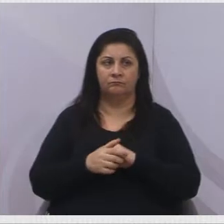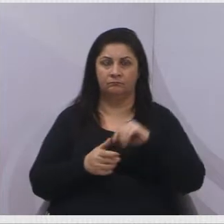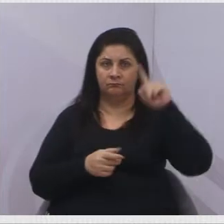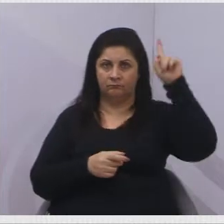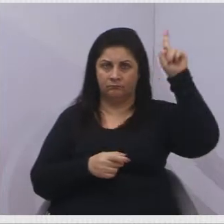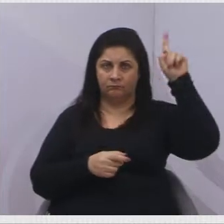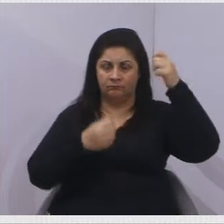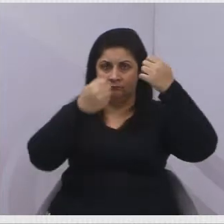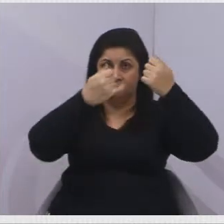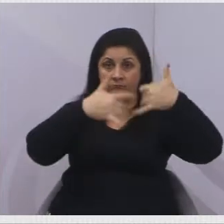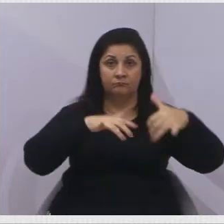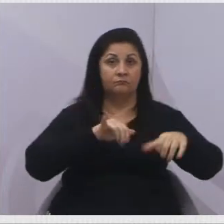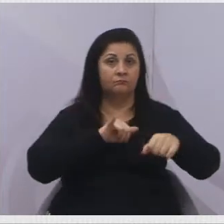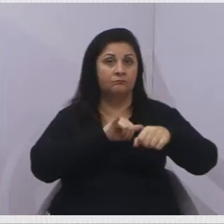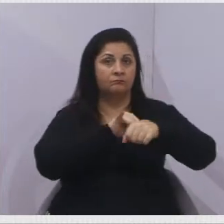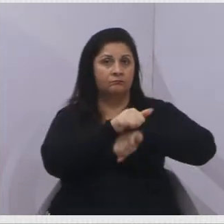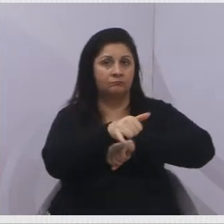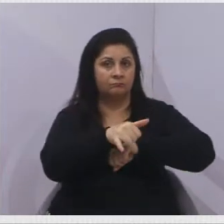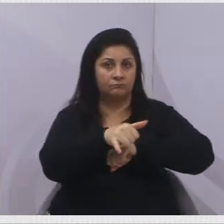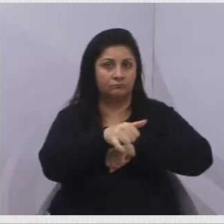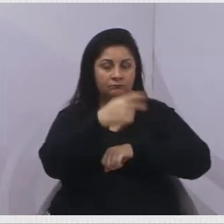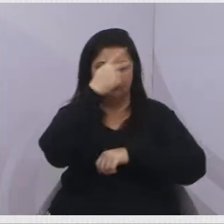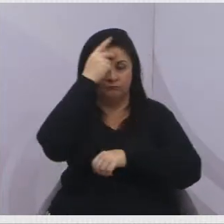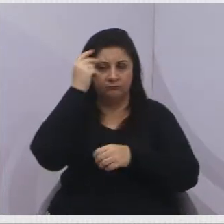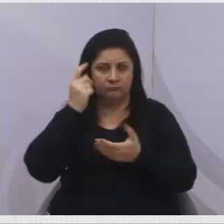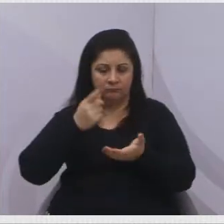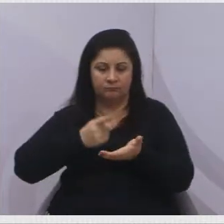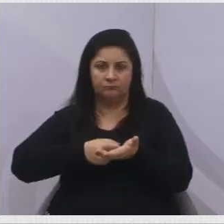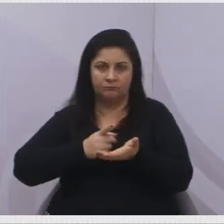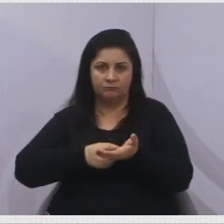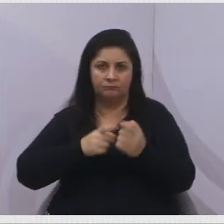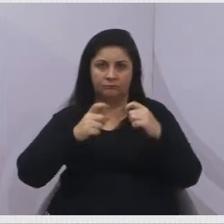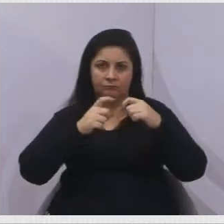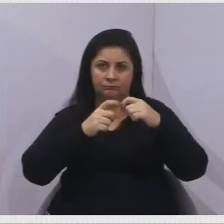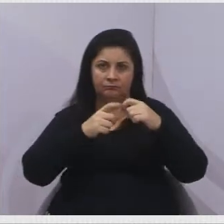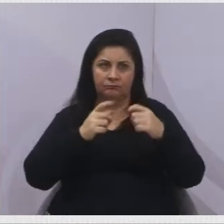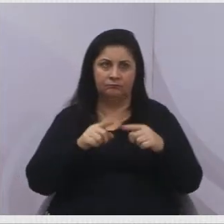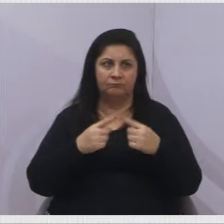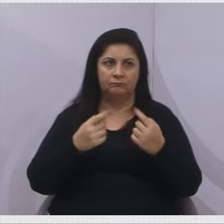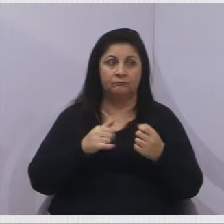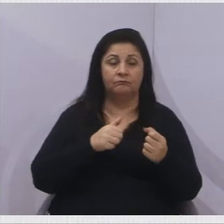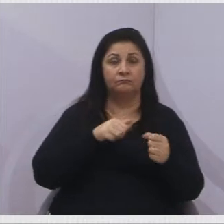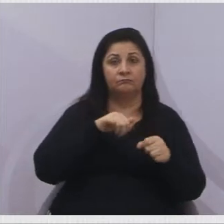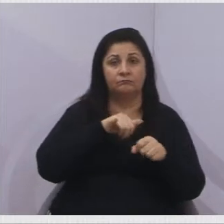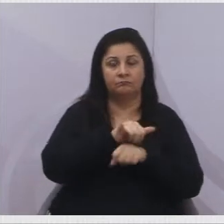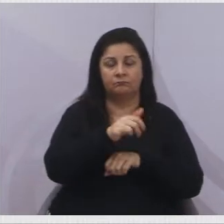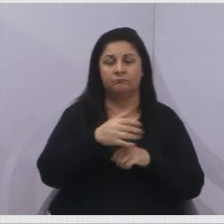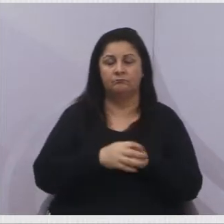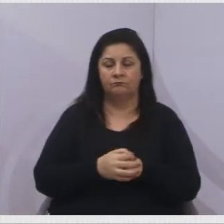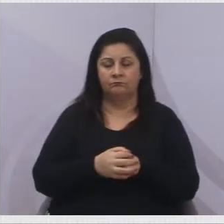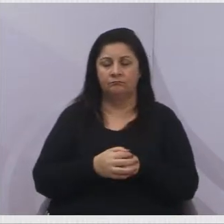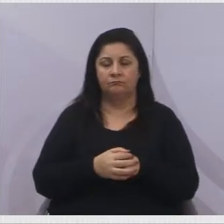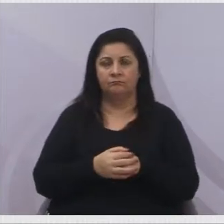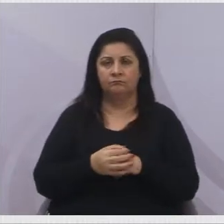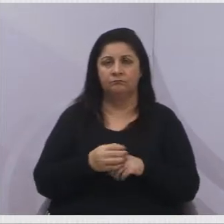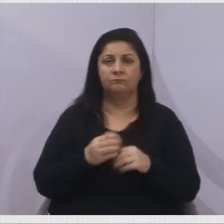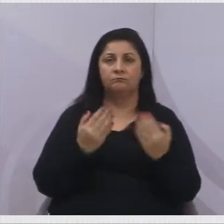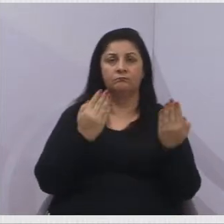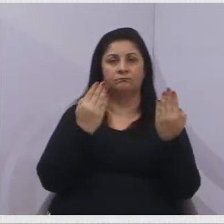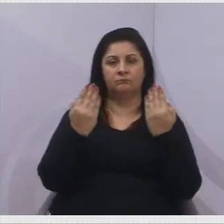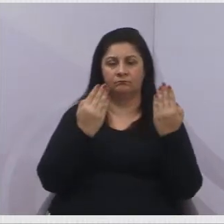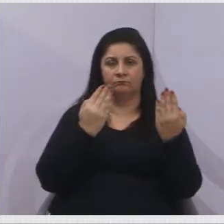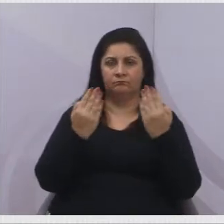ao absenteísmo na rede básica, tivemos um aumento de 2% se